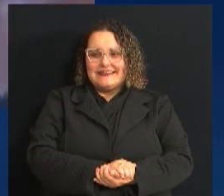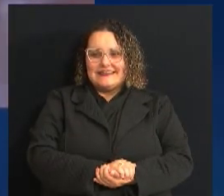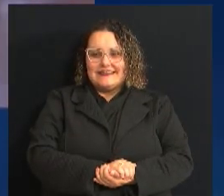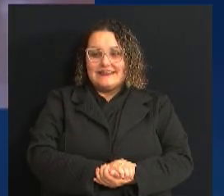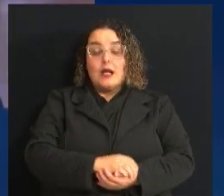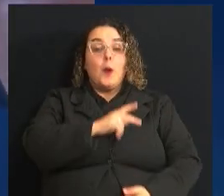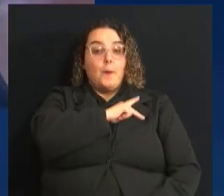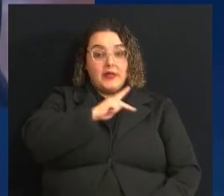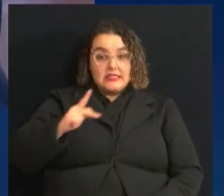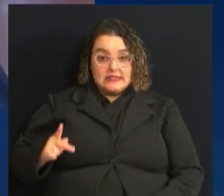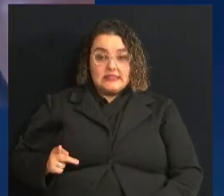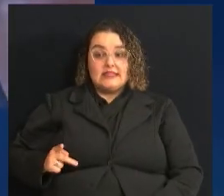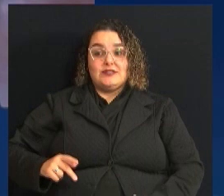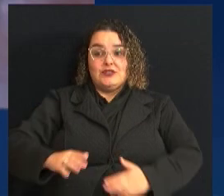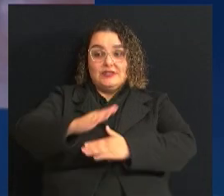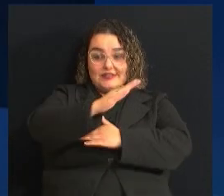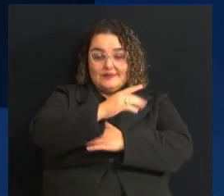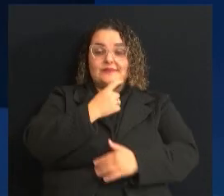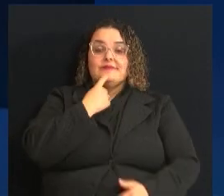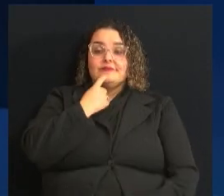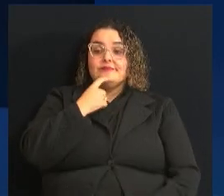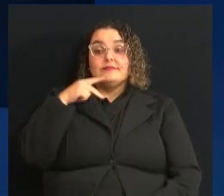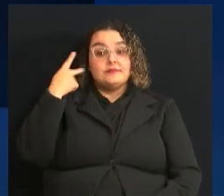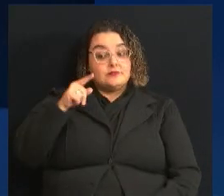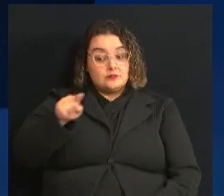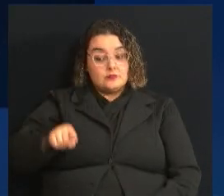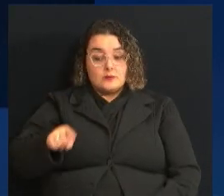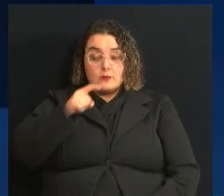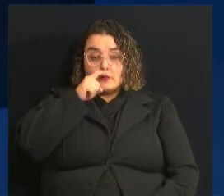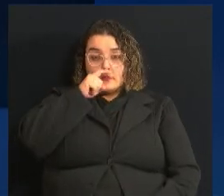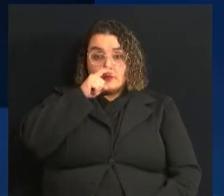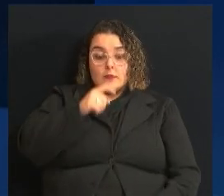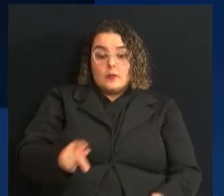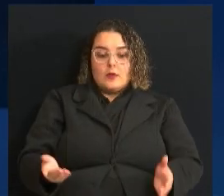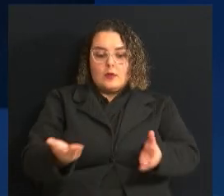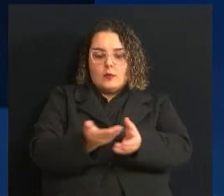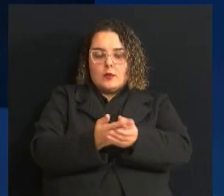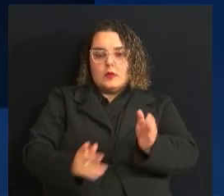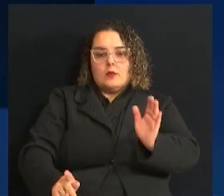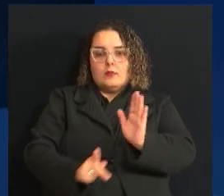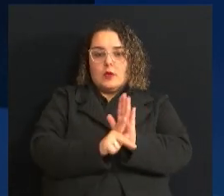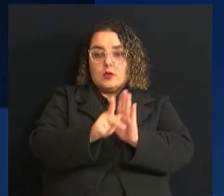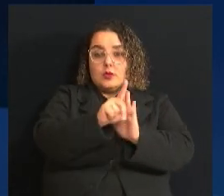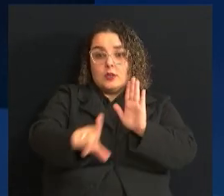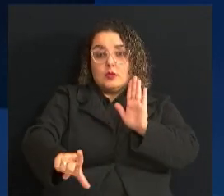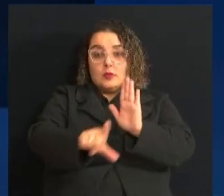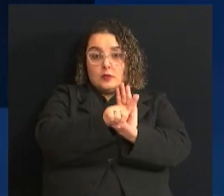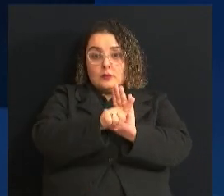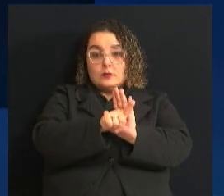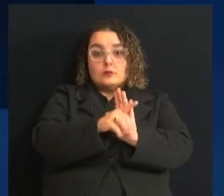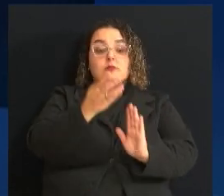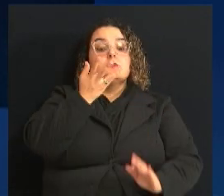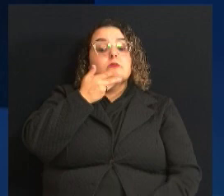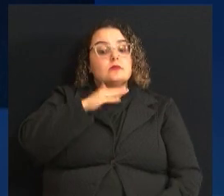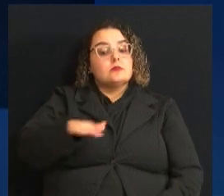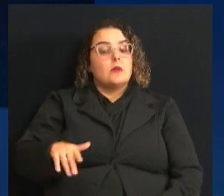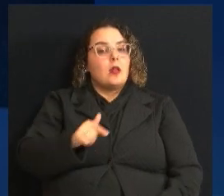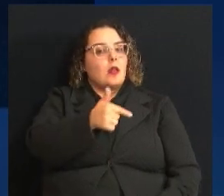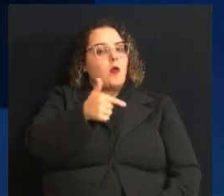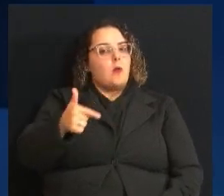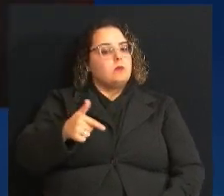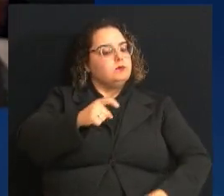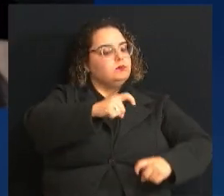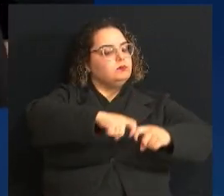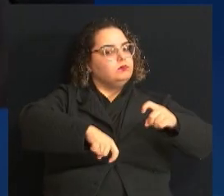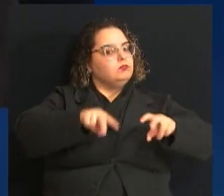Presidente da Câmara de Campinas, vereador Zé Carlos, protocola projeto de lei que institui a infância sem pornografia em